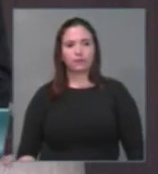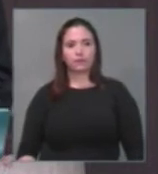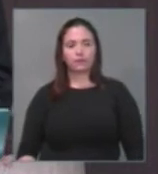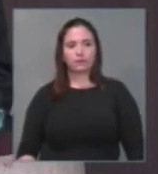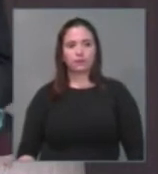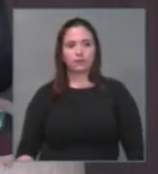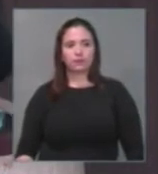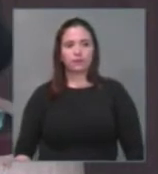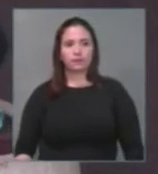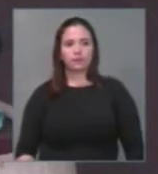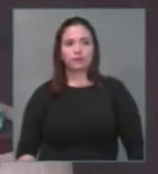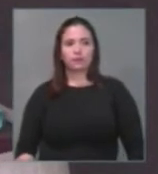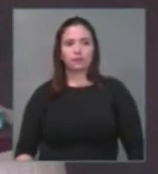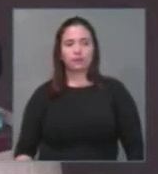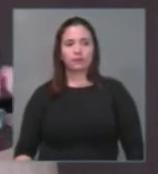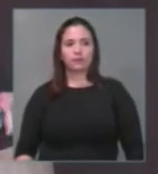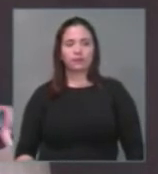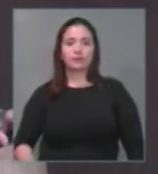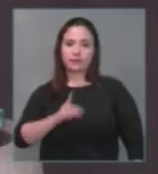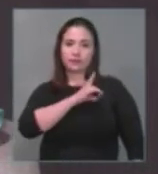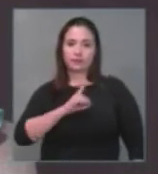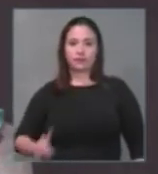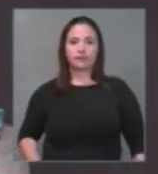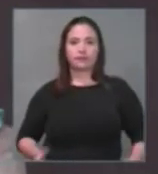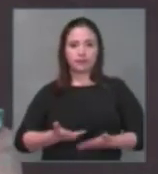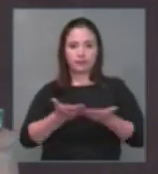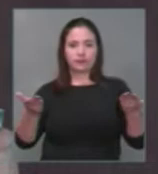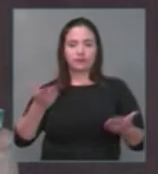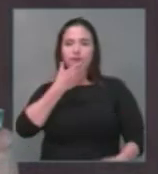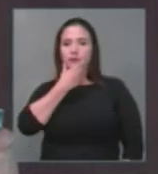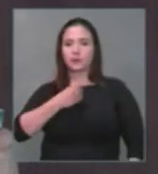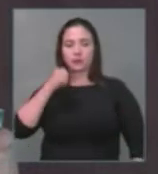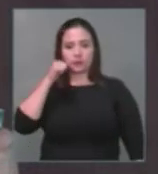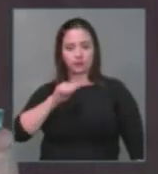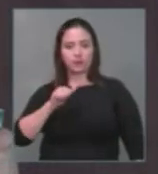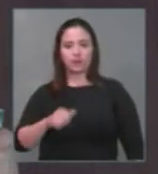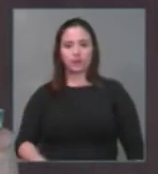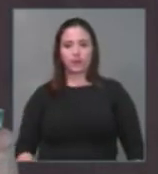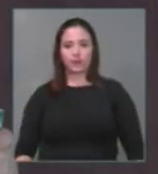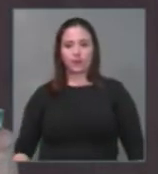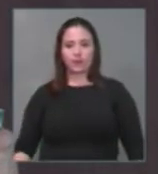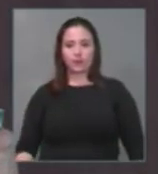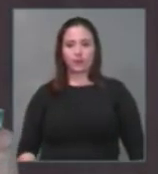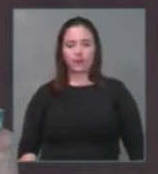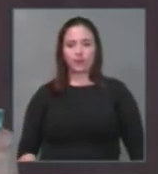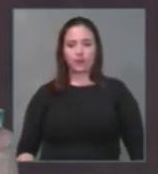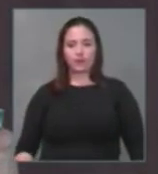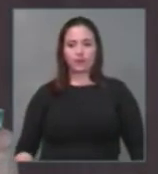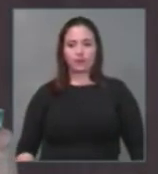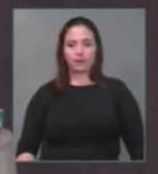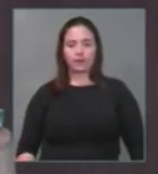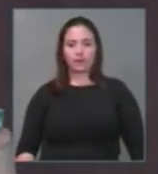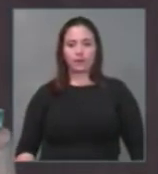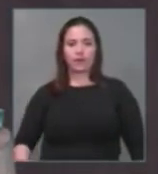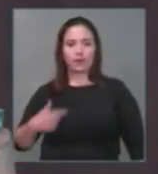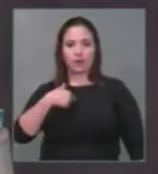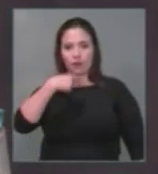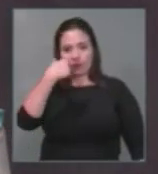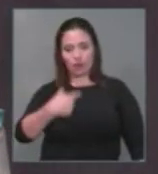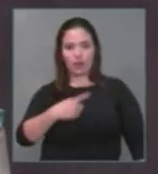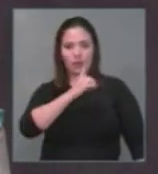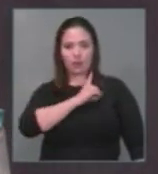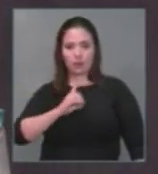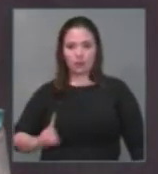Senhores deputados, senhoras deputadas, veja, eu queria aqui, não só na qualidade parlamentar, mas